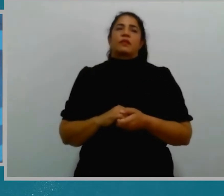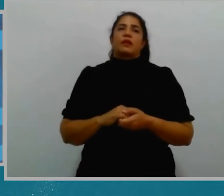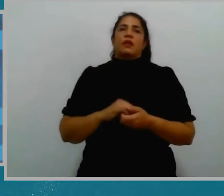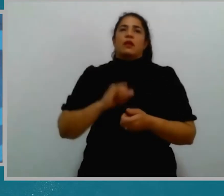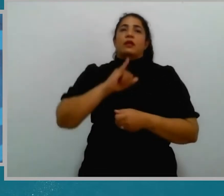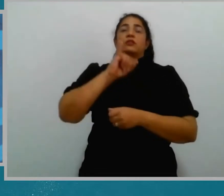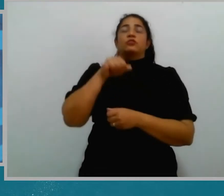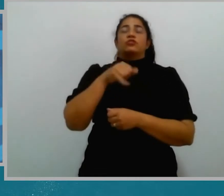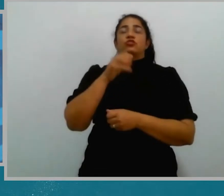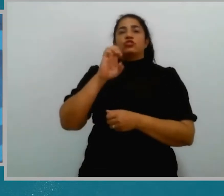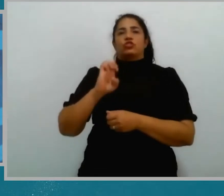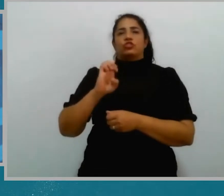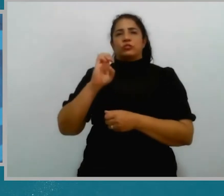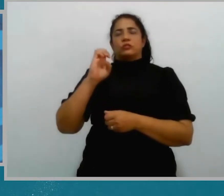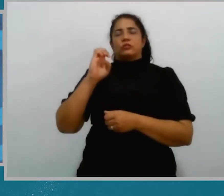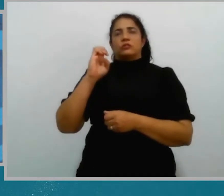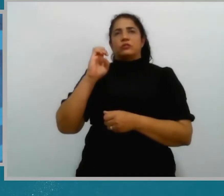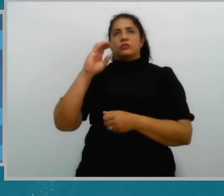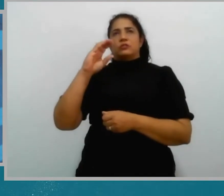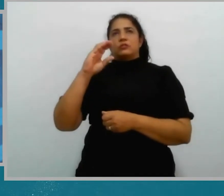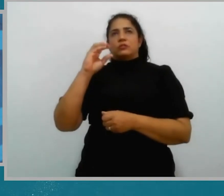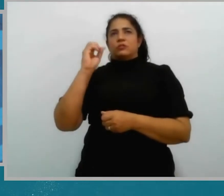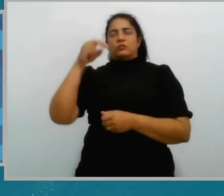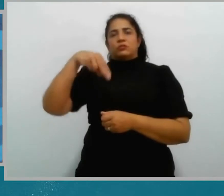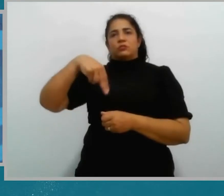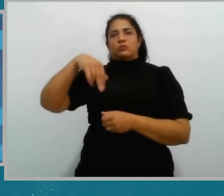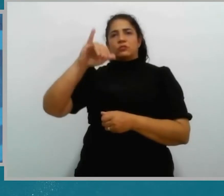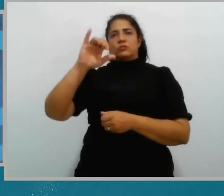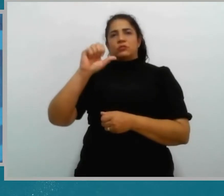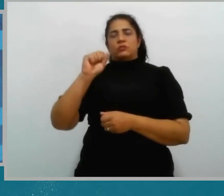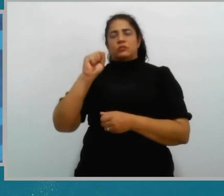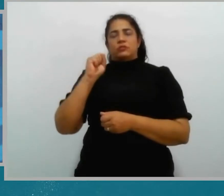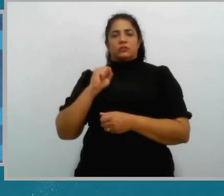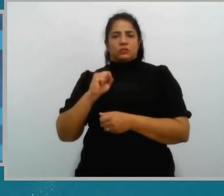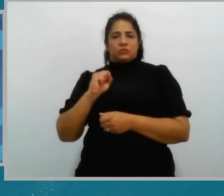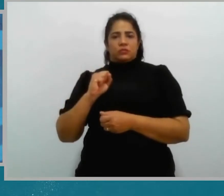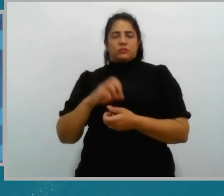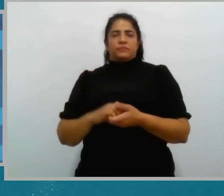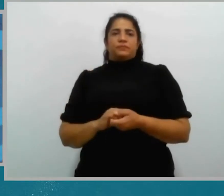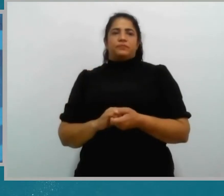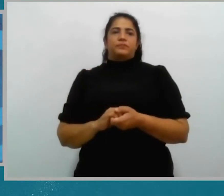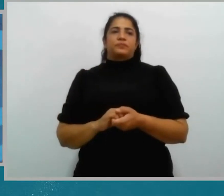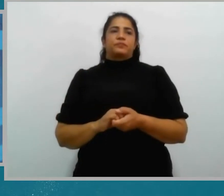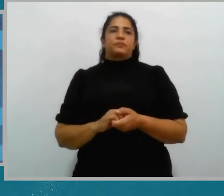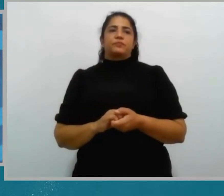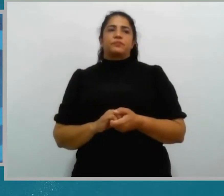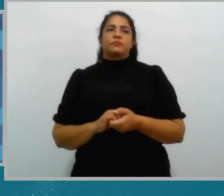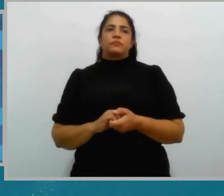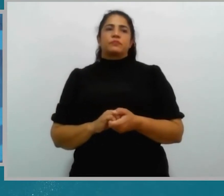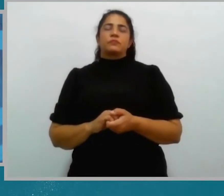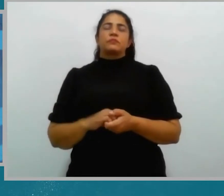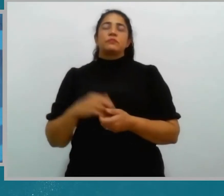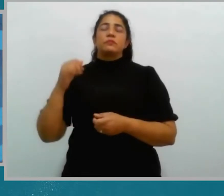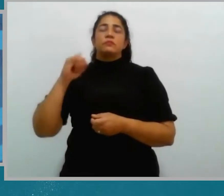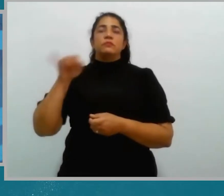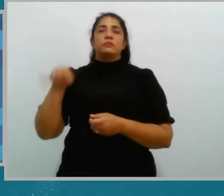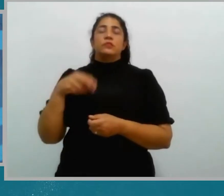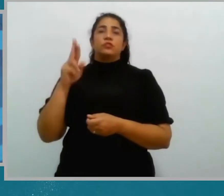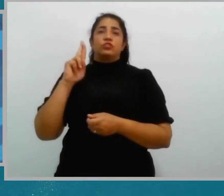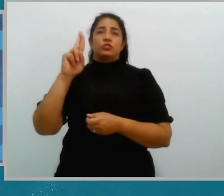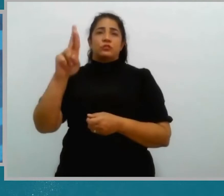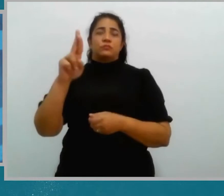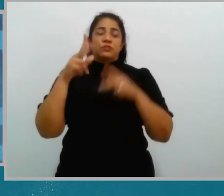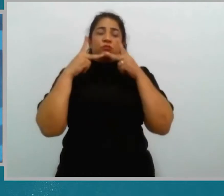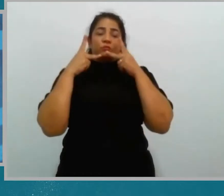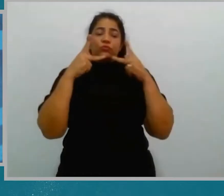em Jeremias 22 profetiza que nenhum dos seus filhos poderá sentar-se sobre o trono de Davi. Então Jesus não